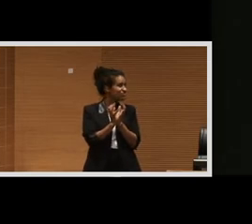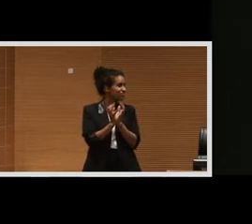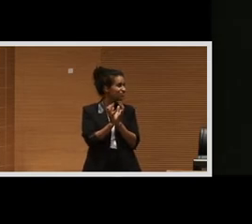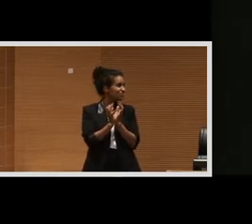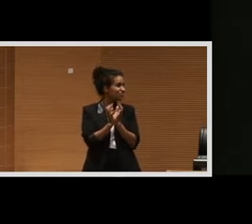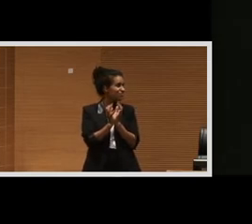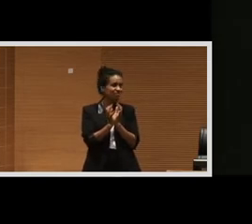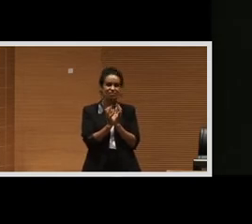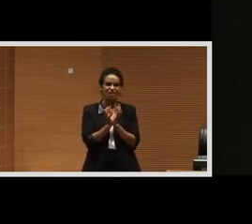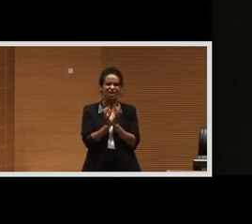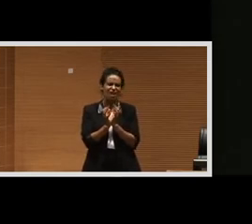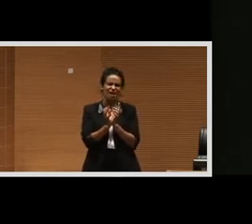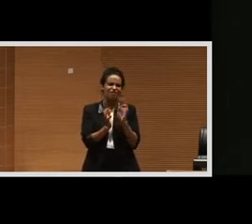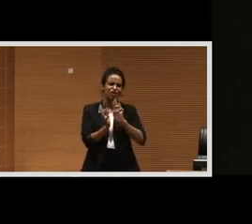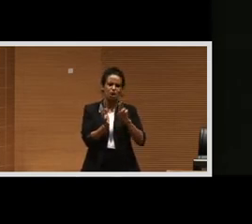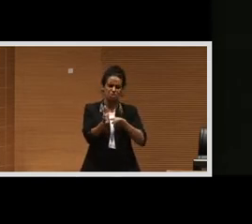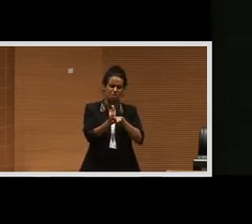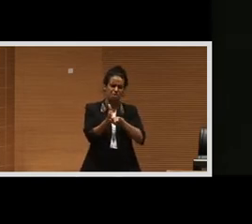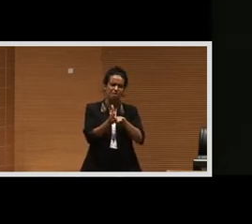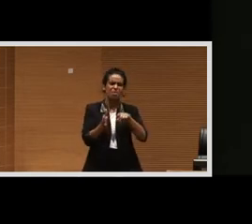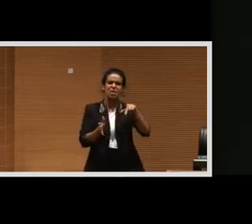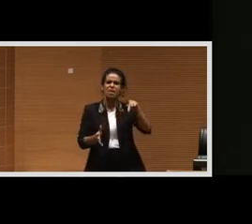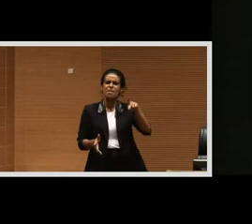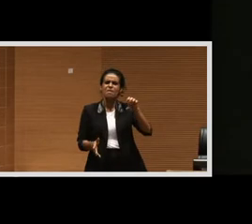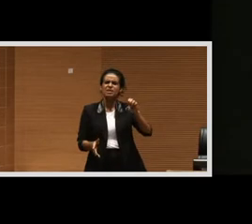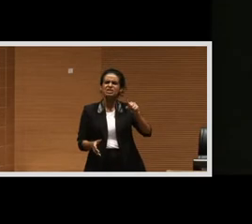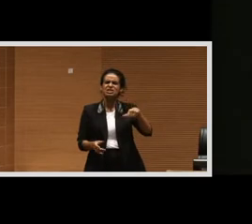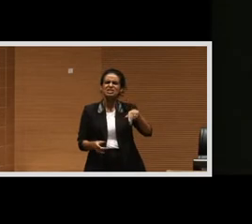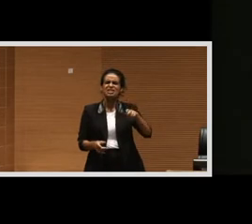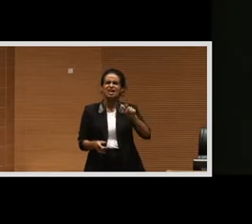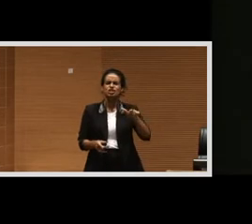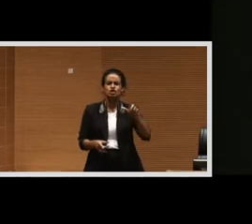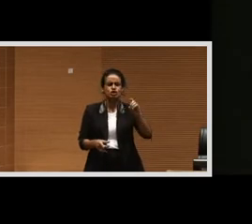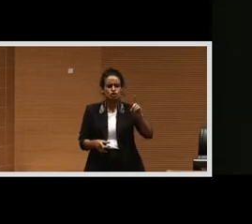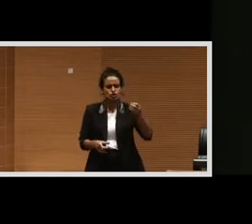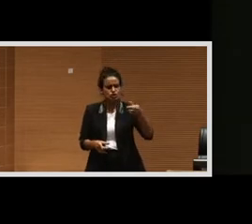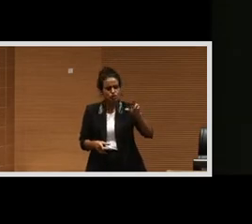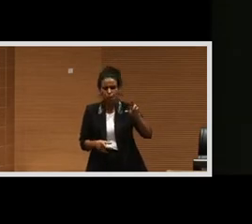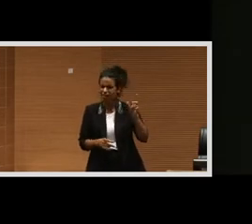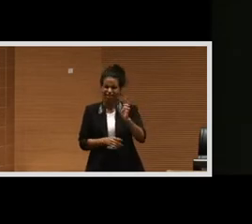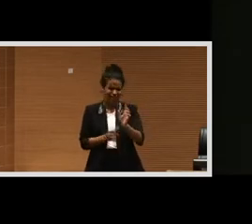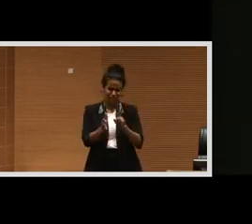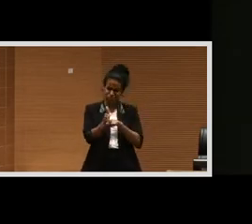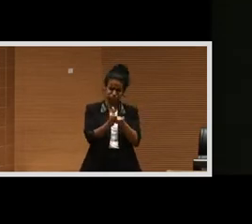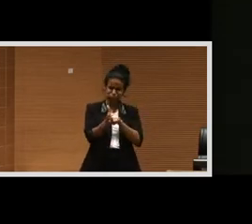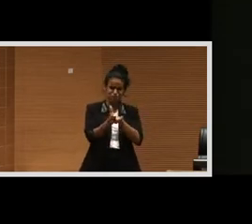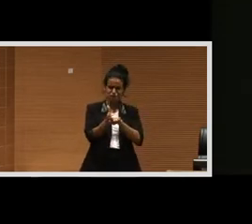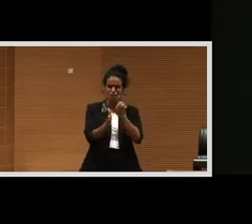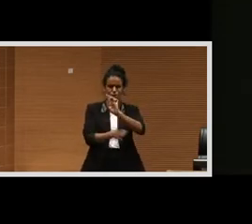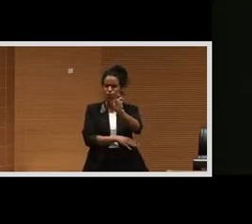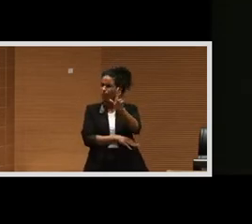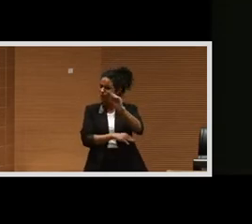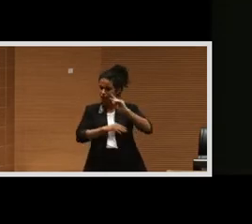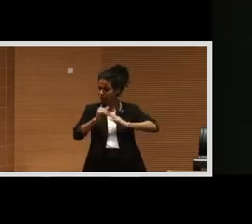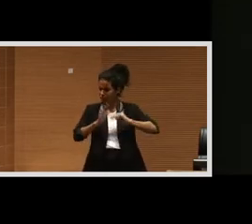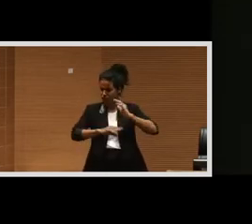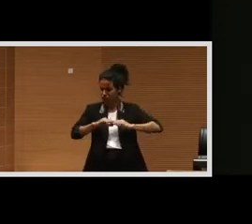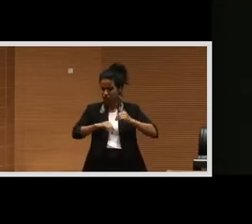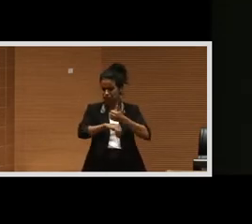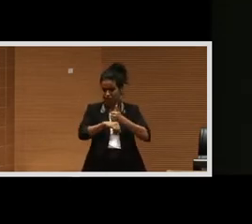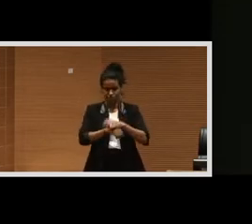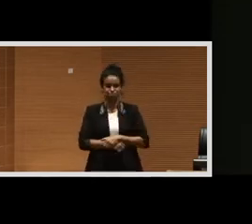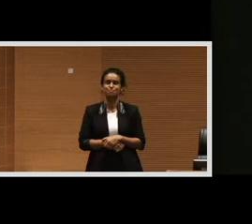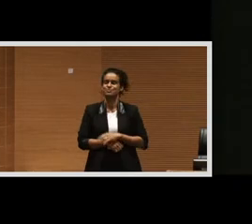Ah, não vou chamar de pesquisador, não. Desculpa. Não vou chamar. O que é? Não é tudo, né? Enfim, um grupo